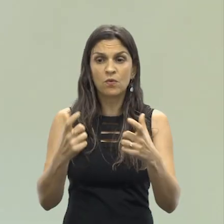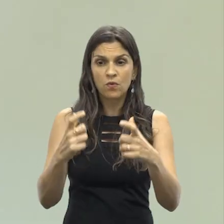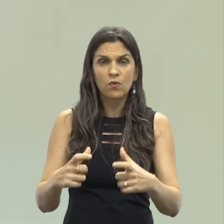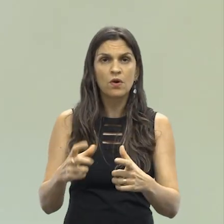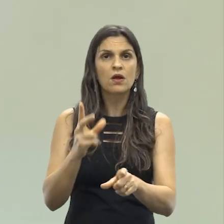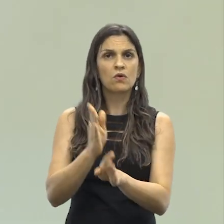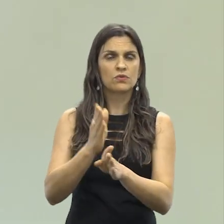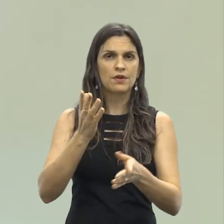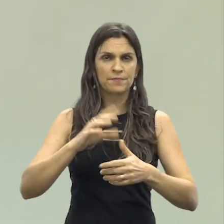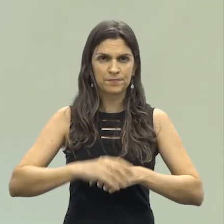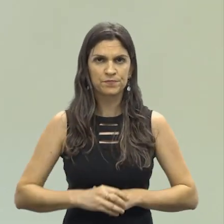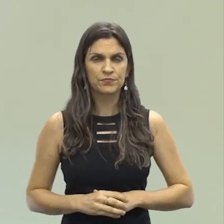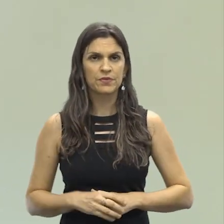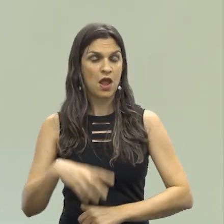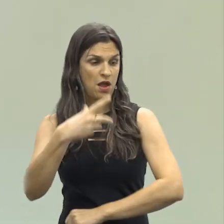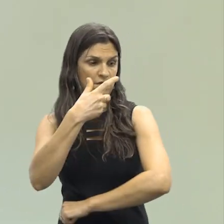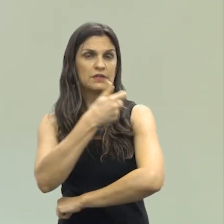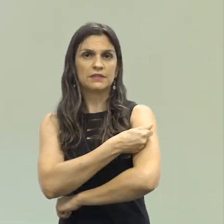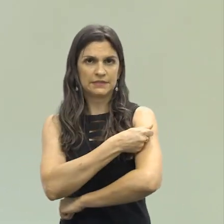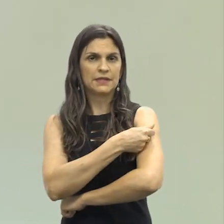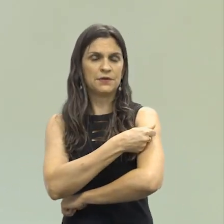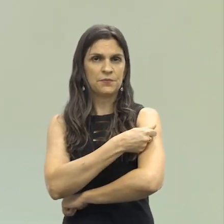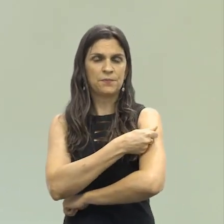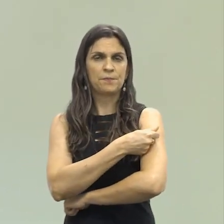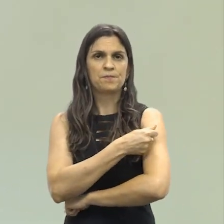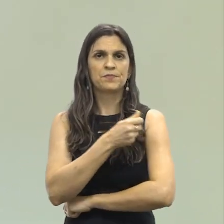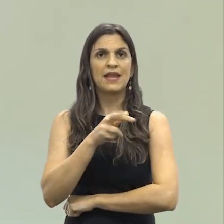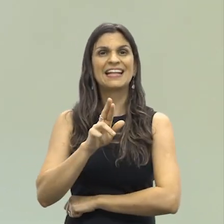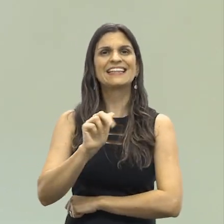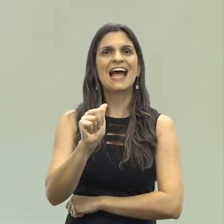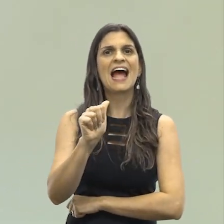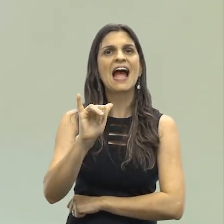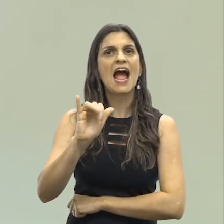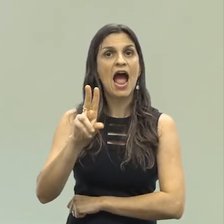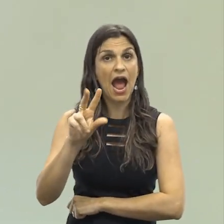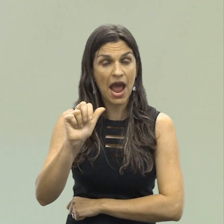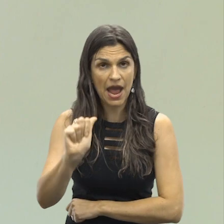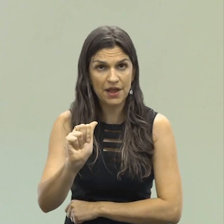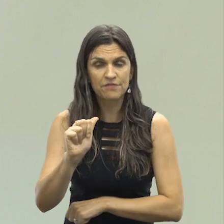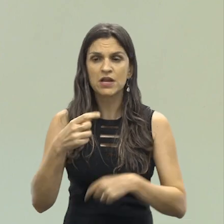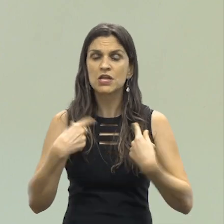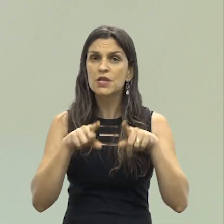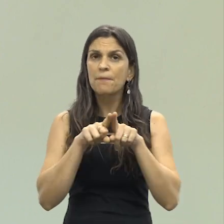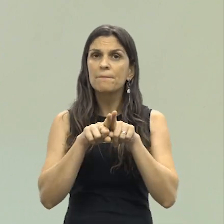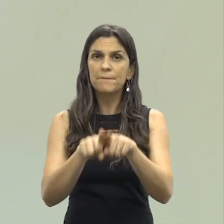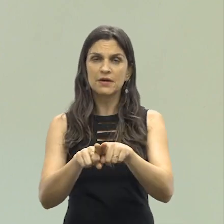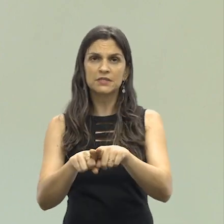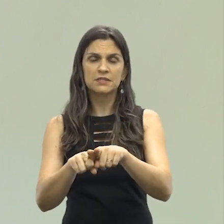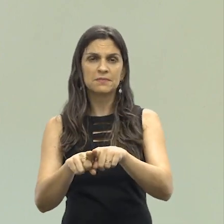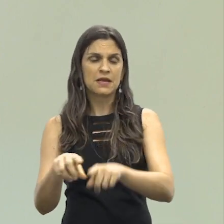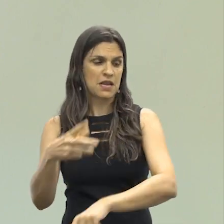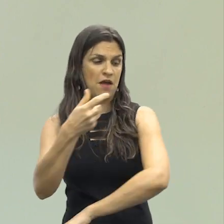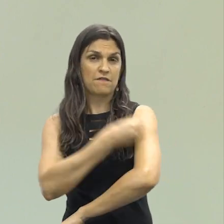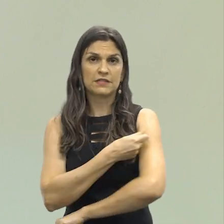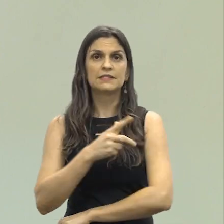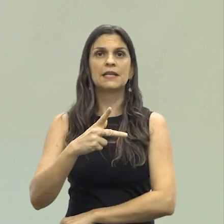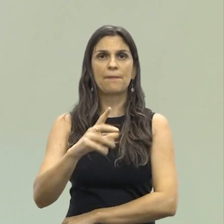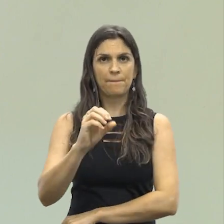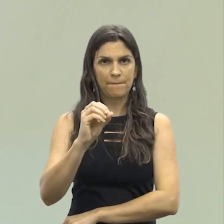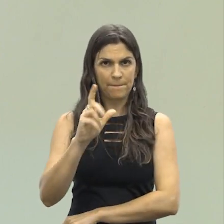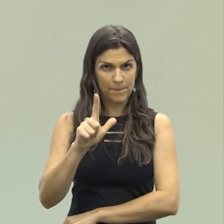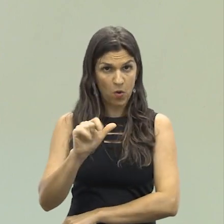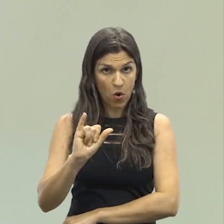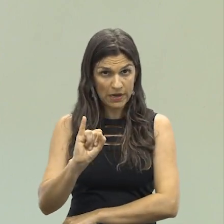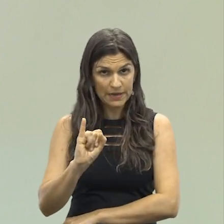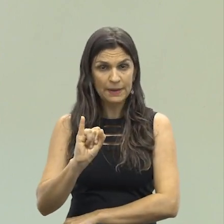nós fornecemos a vacina antirrábica, que é fornecida pelo município, e através de parcerias conseguimos disponibilizar a vacina polivalente para cães, né?